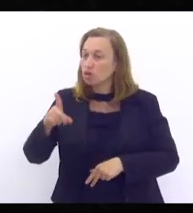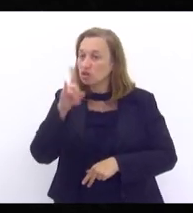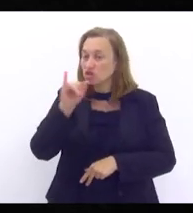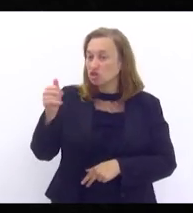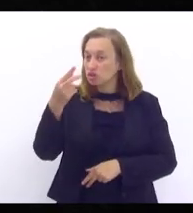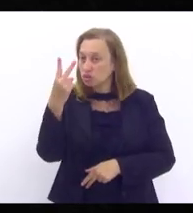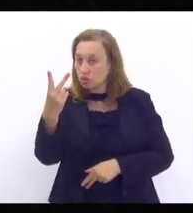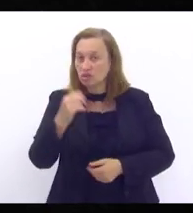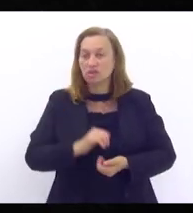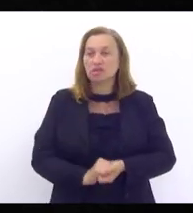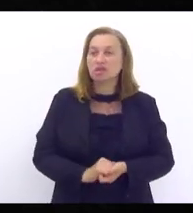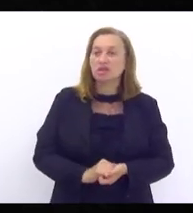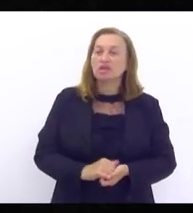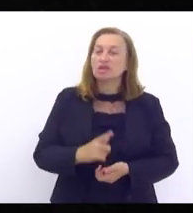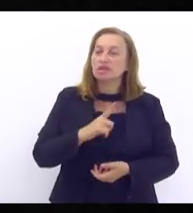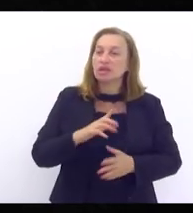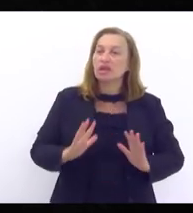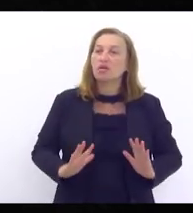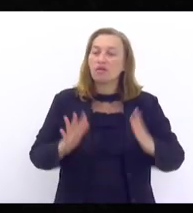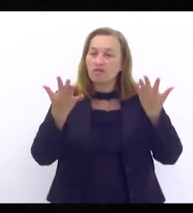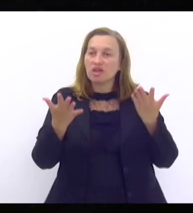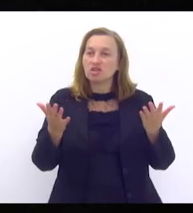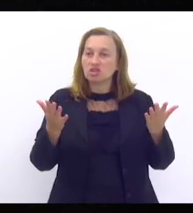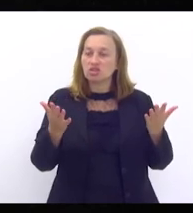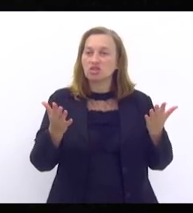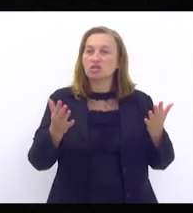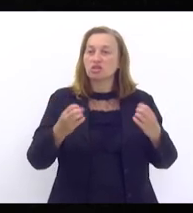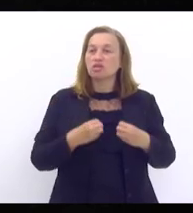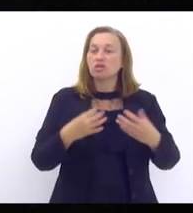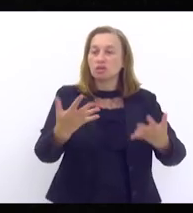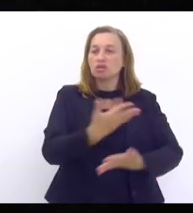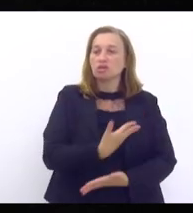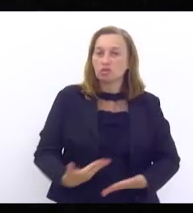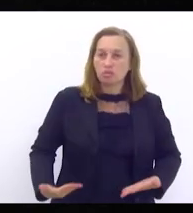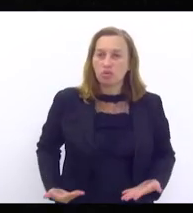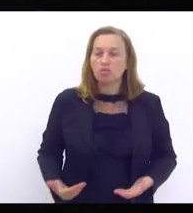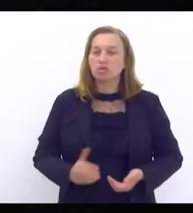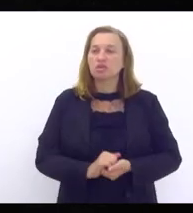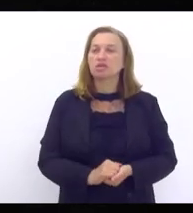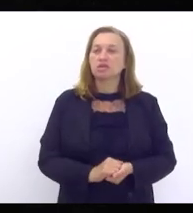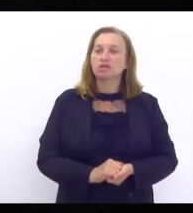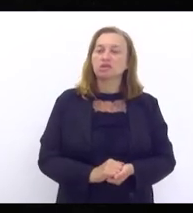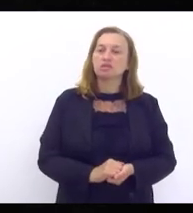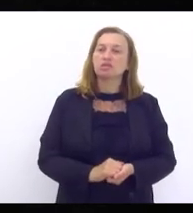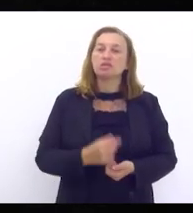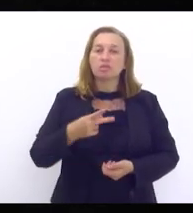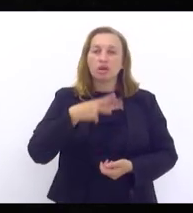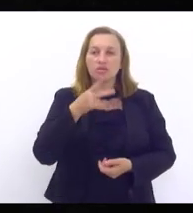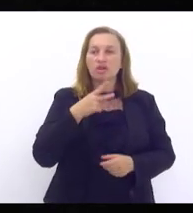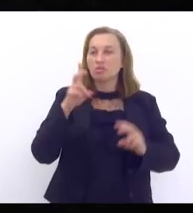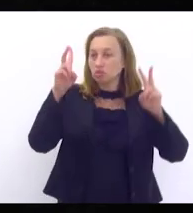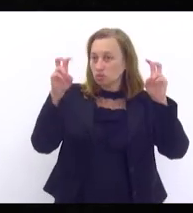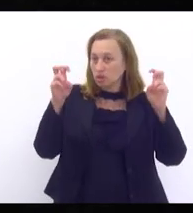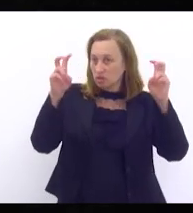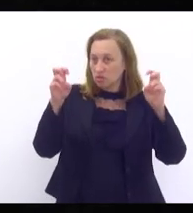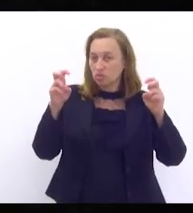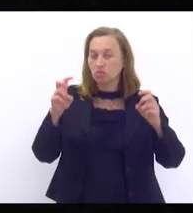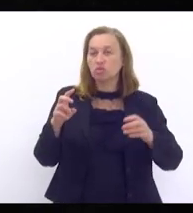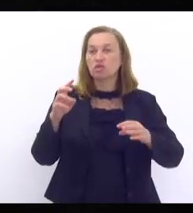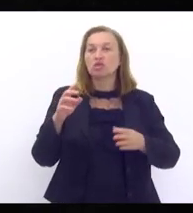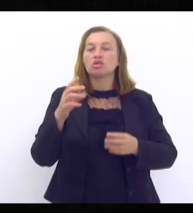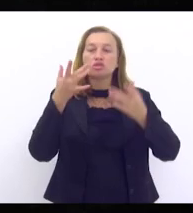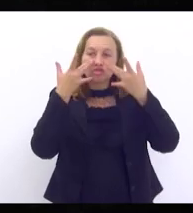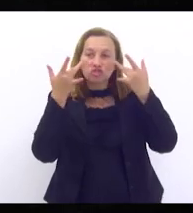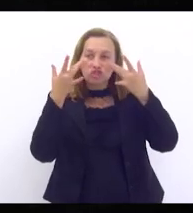2, a gente vai estar realizando uma potente audiência pública para tratarmos do Teatro